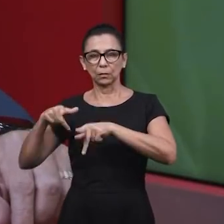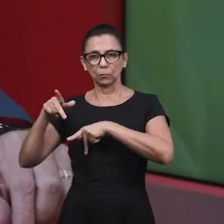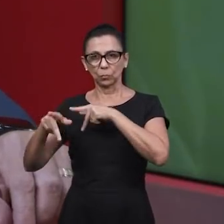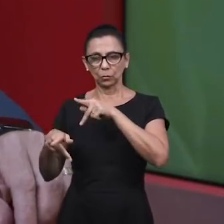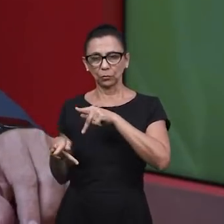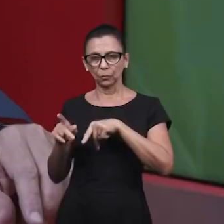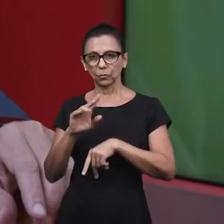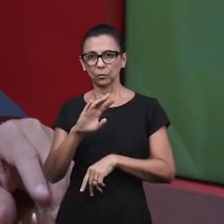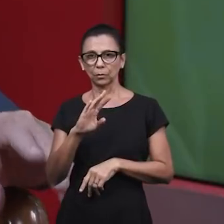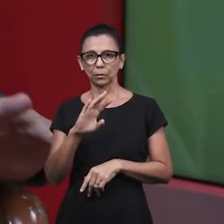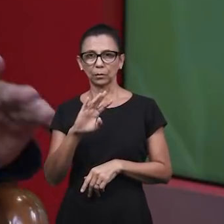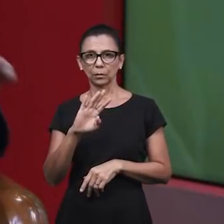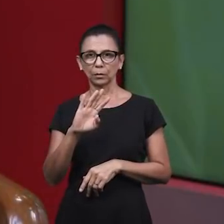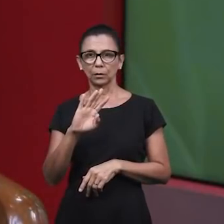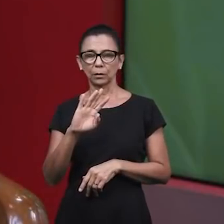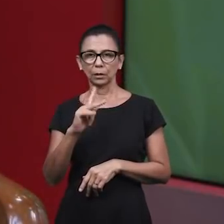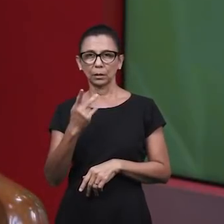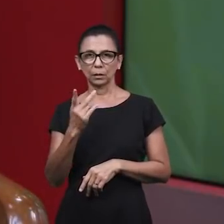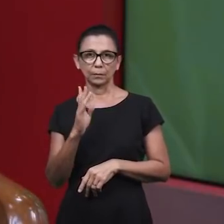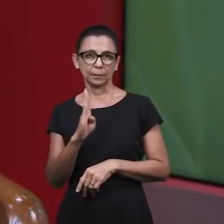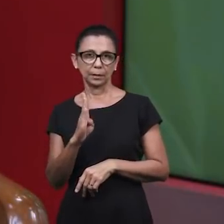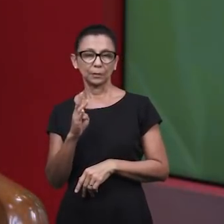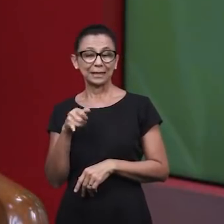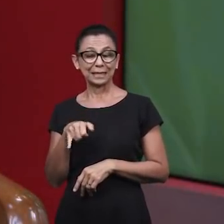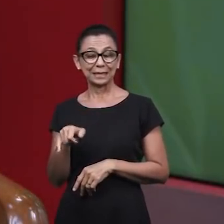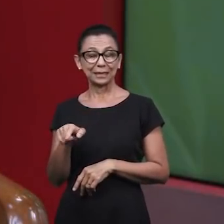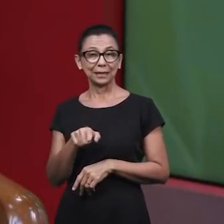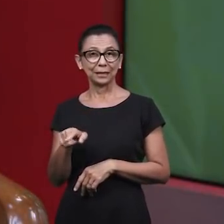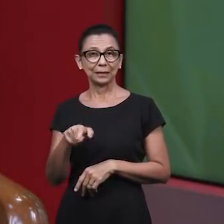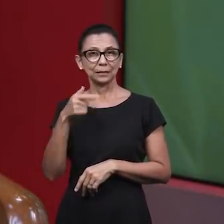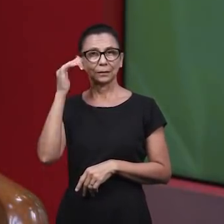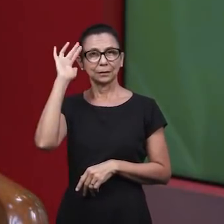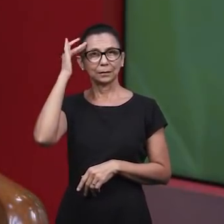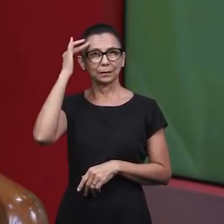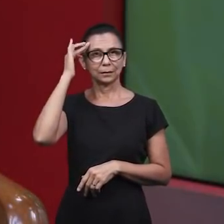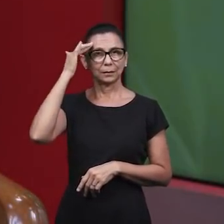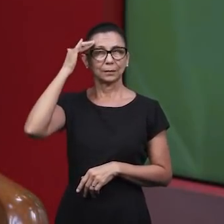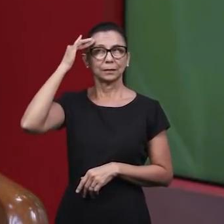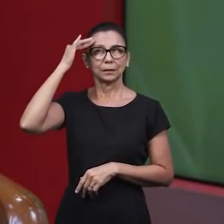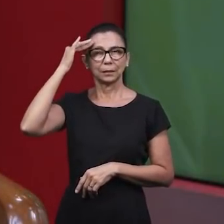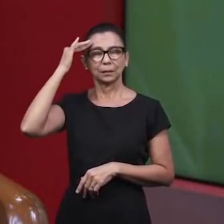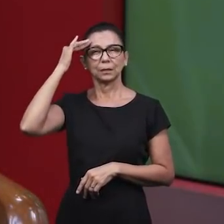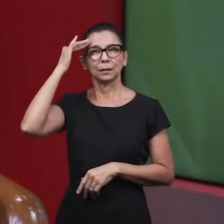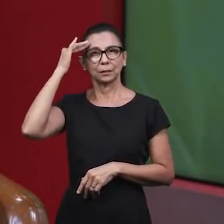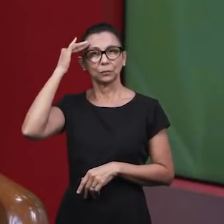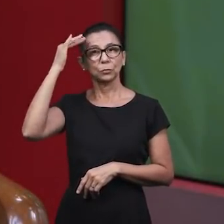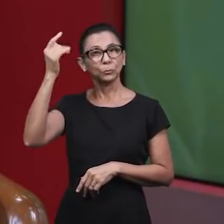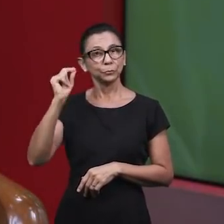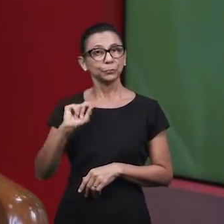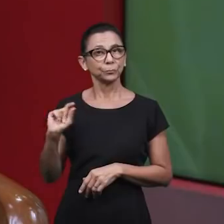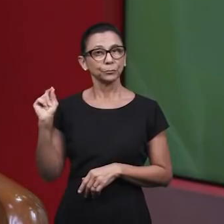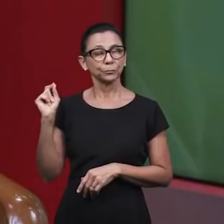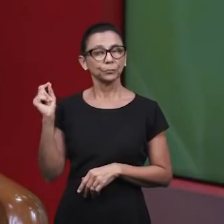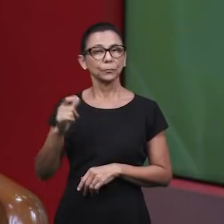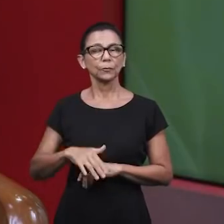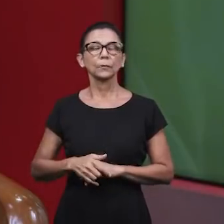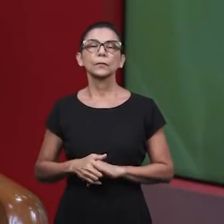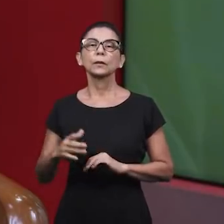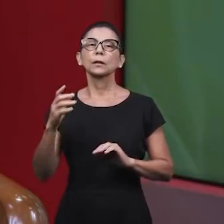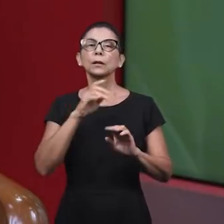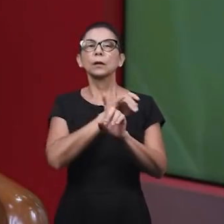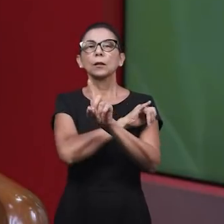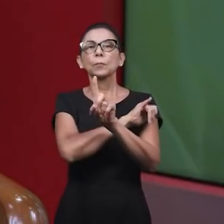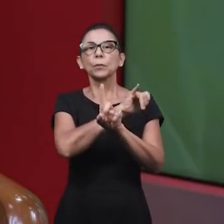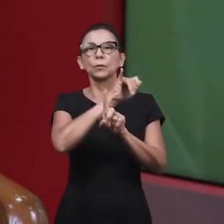hebreus, é se eles entenderam, se eles tiveram o alcance profético